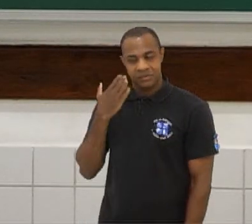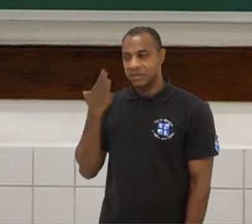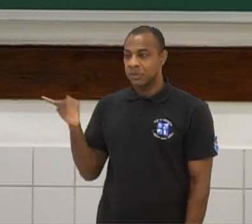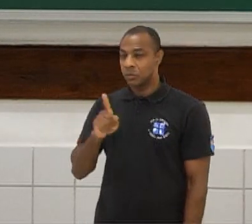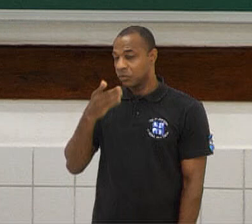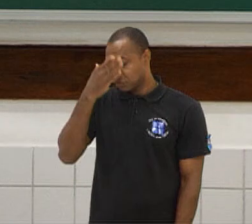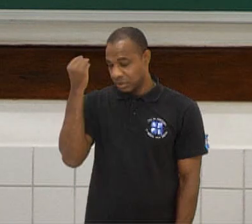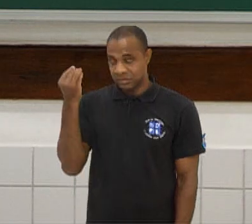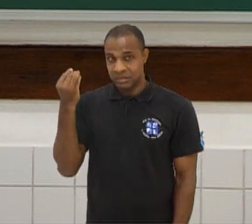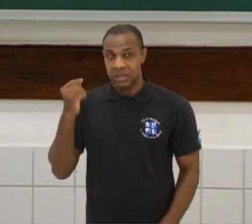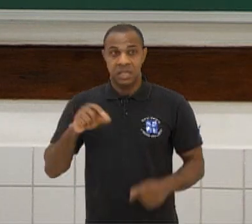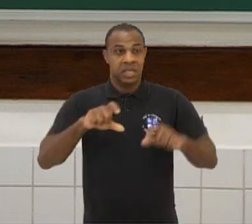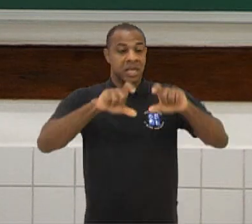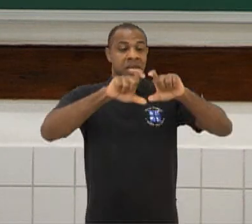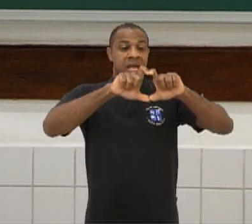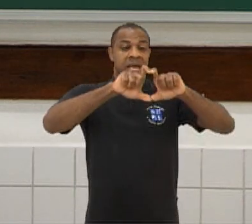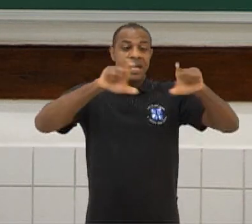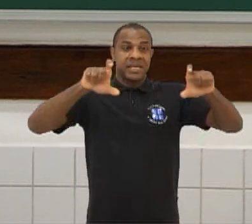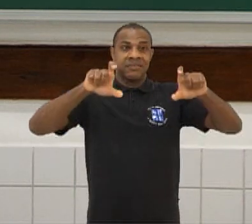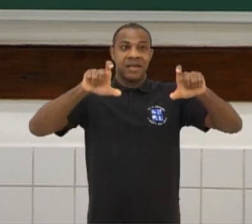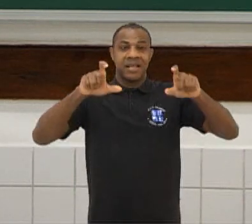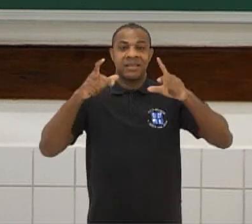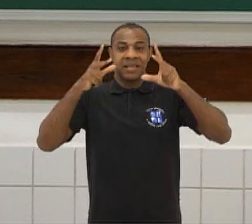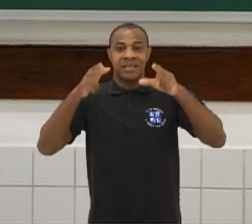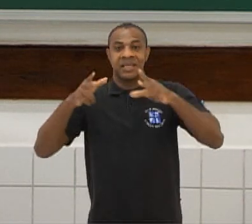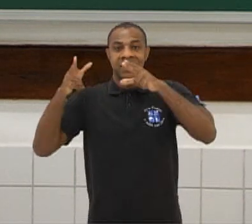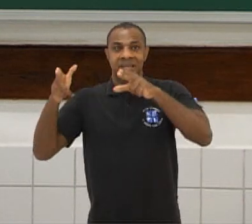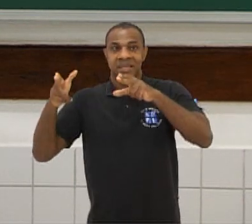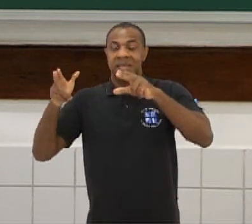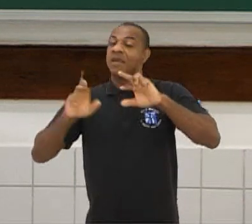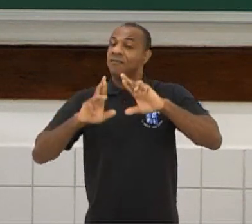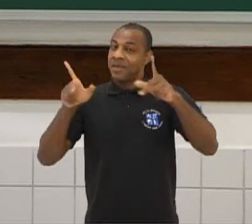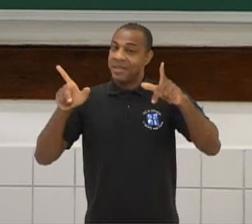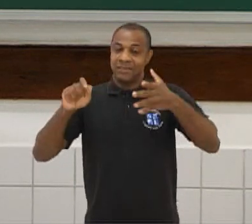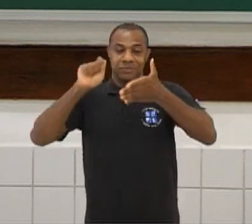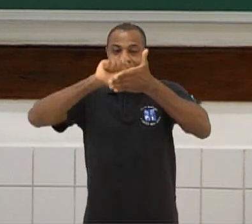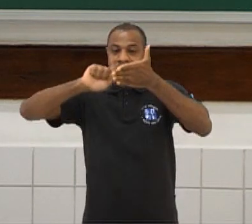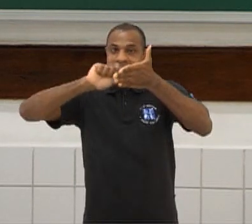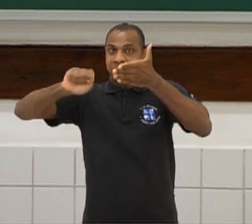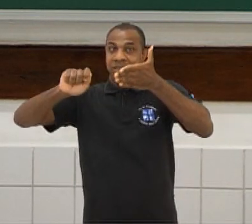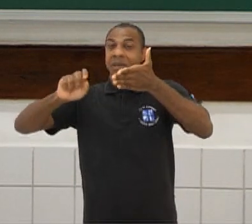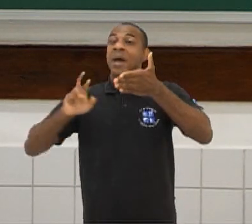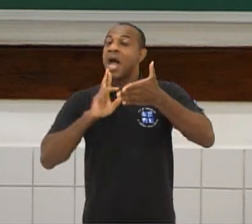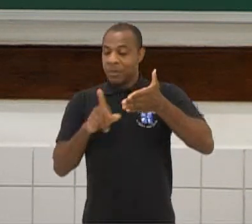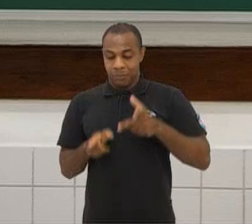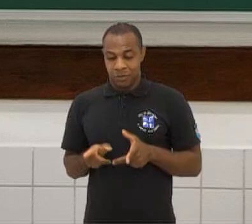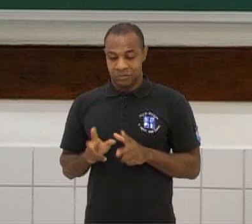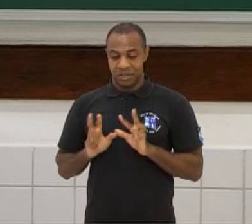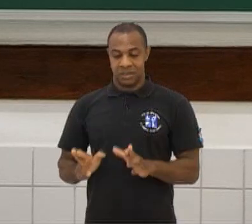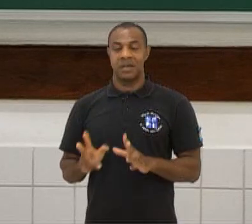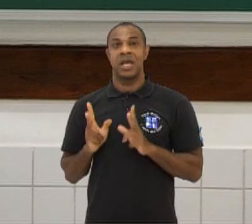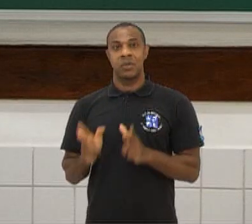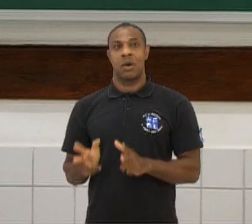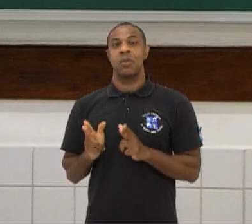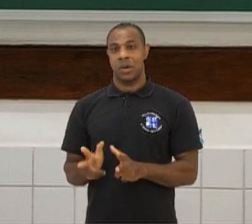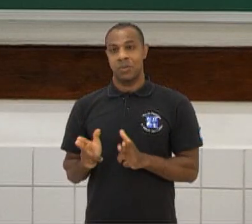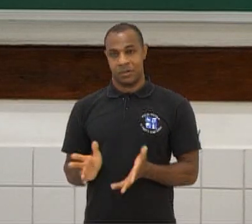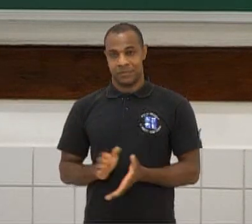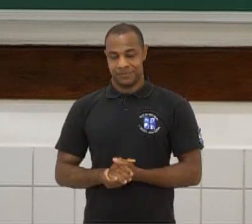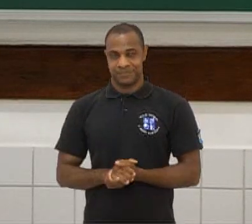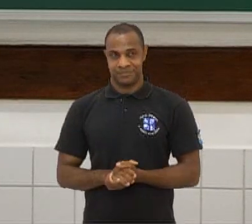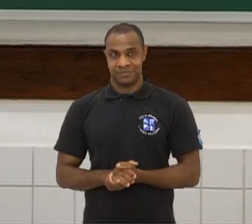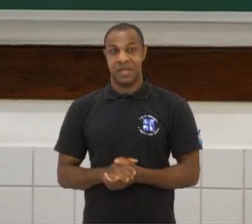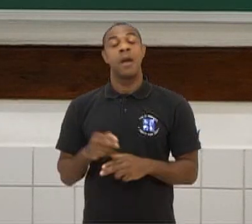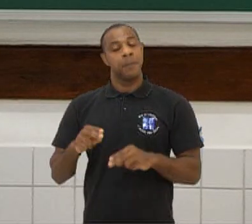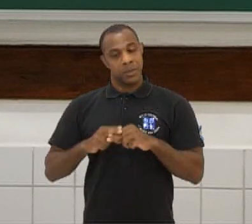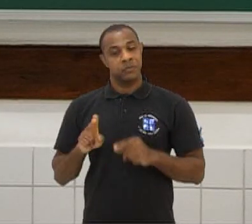esqueça. Equações equivalentes são equações que são diferentes da sua escrita, mas elas têm o mesmo resultado. Tá? E